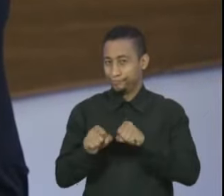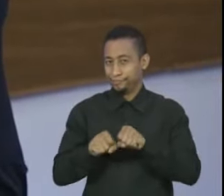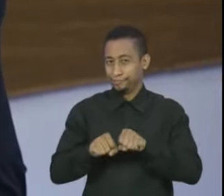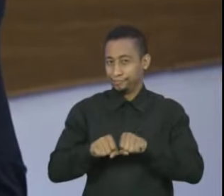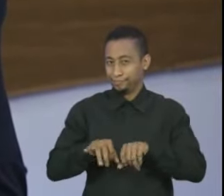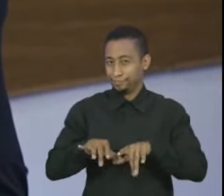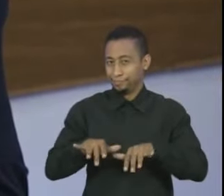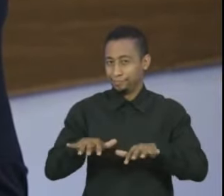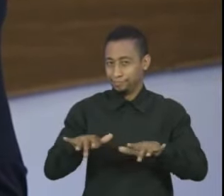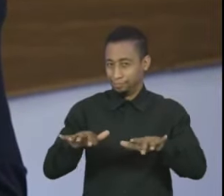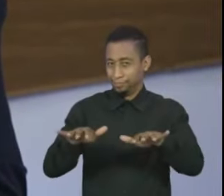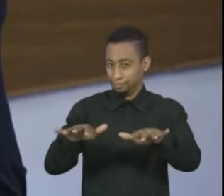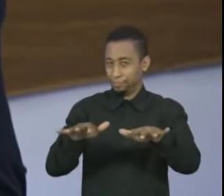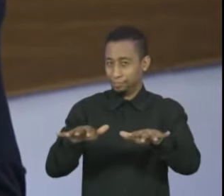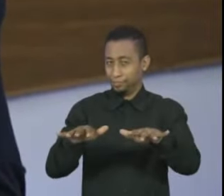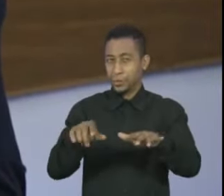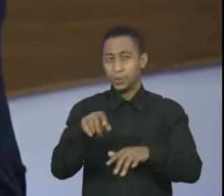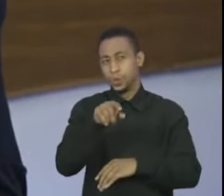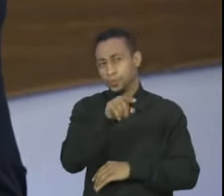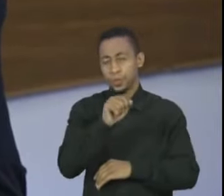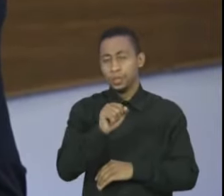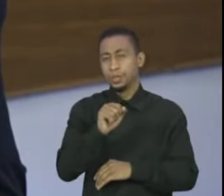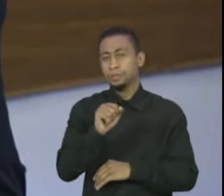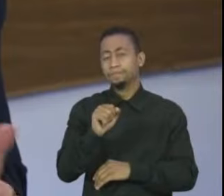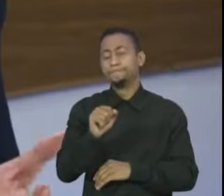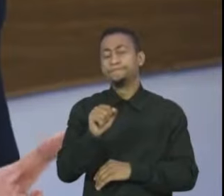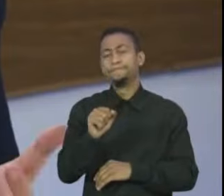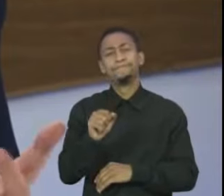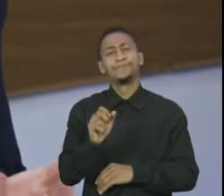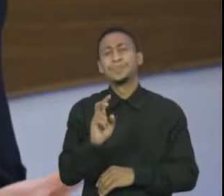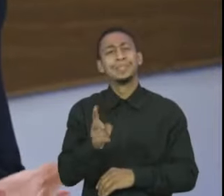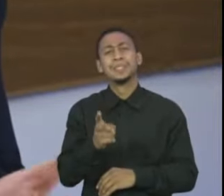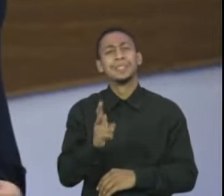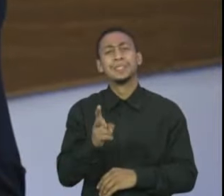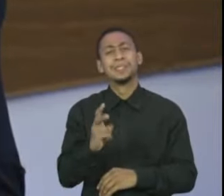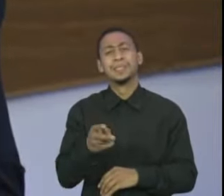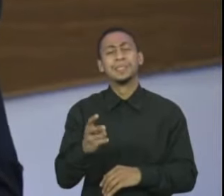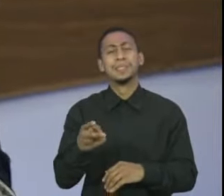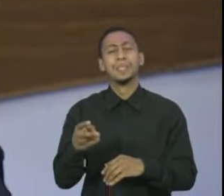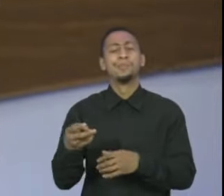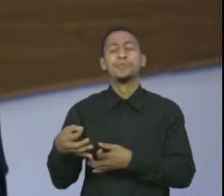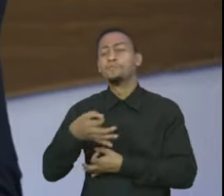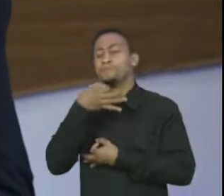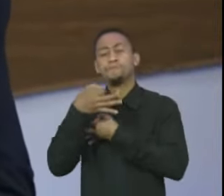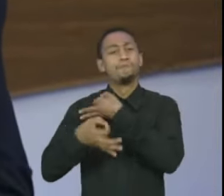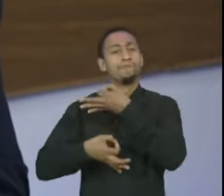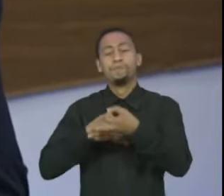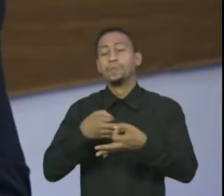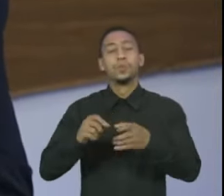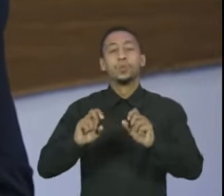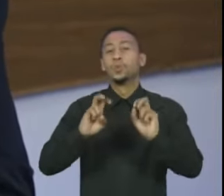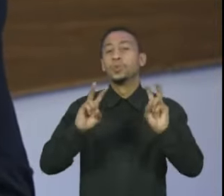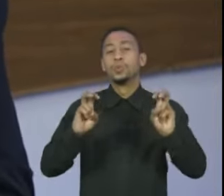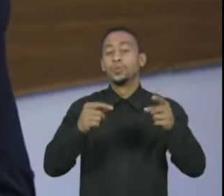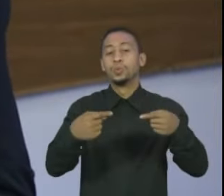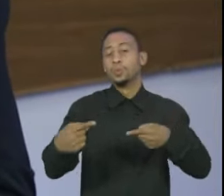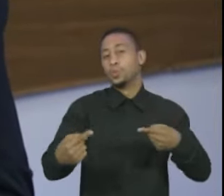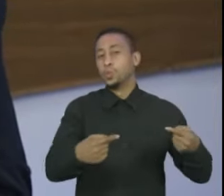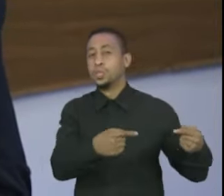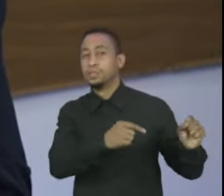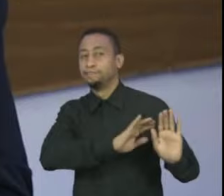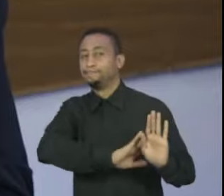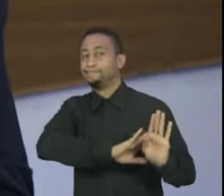o senhor sempre foi um crítico da do Senhor considera a instrumentalização política em